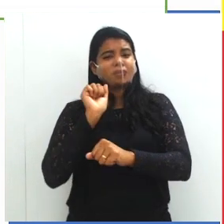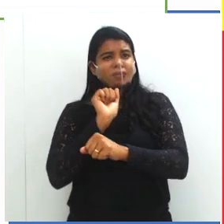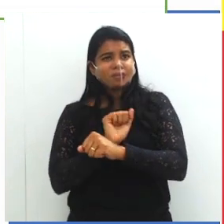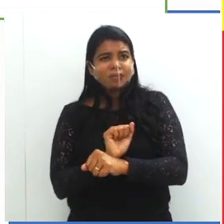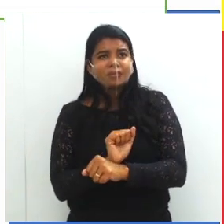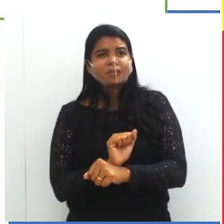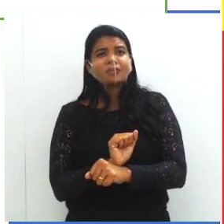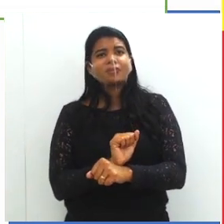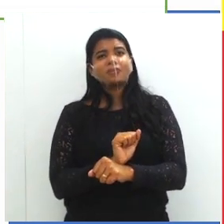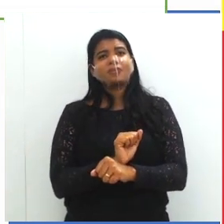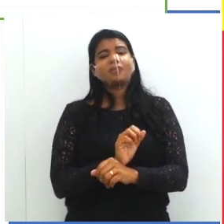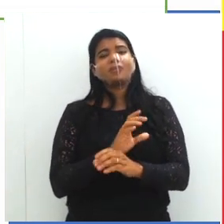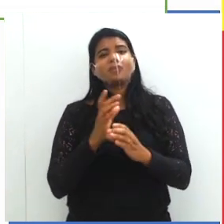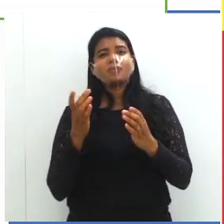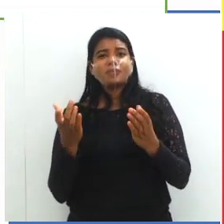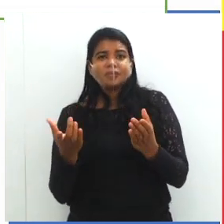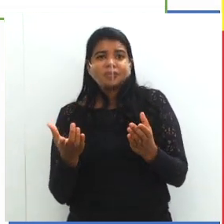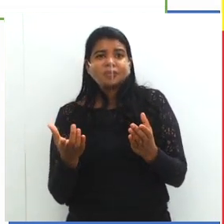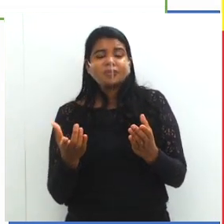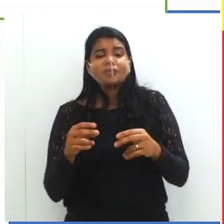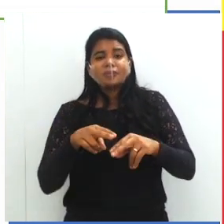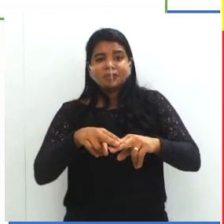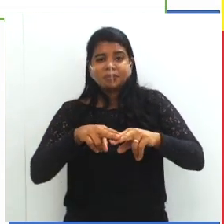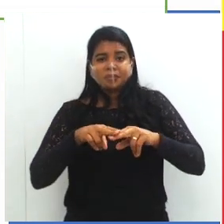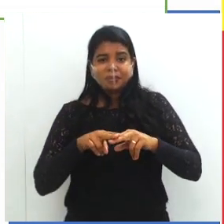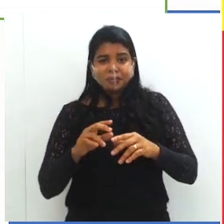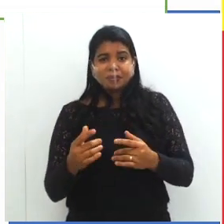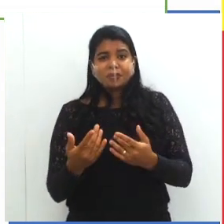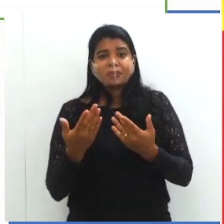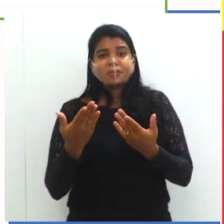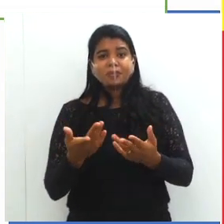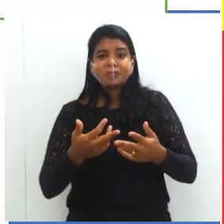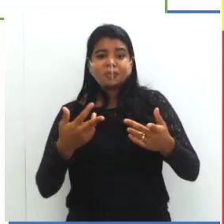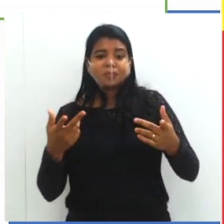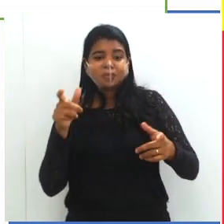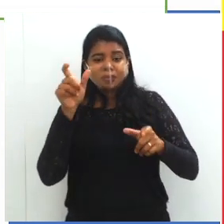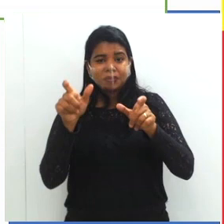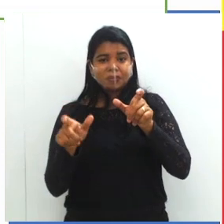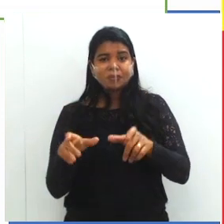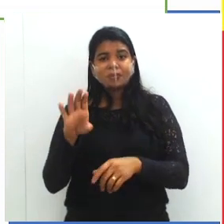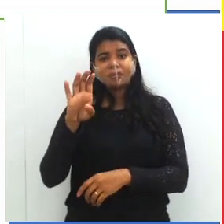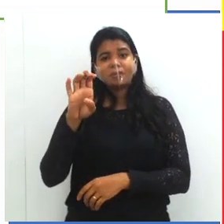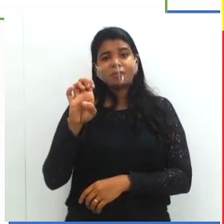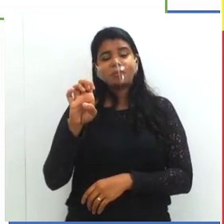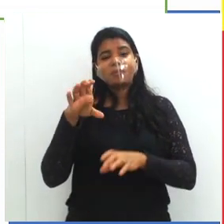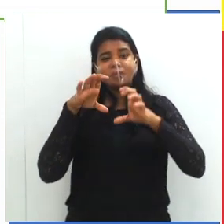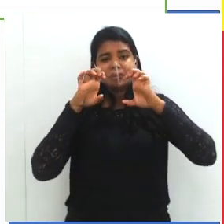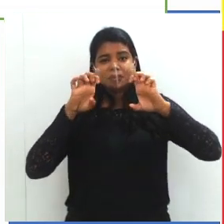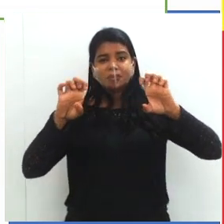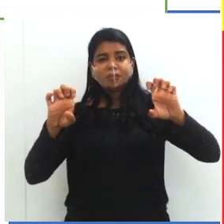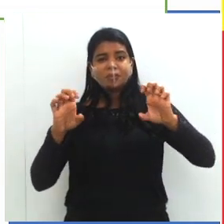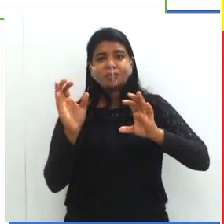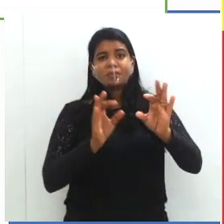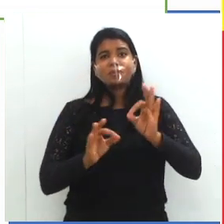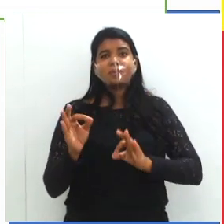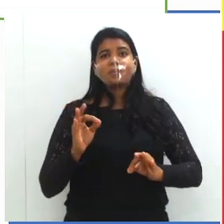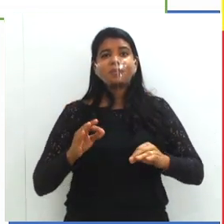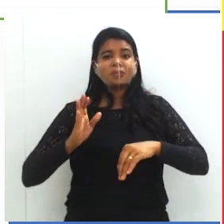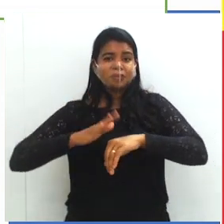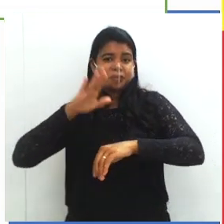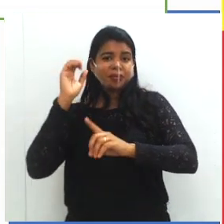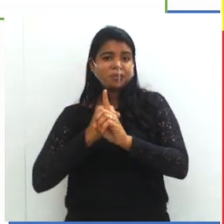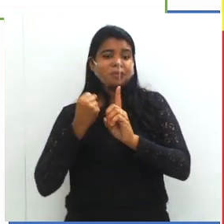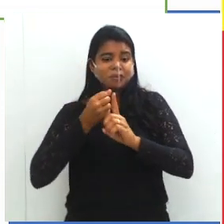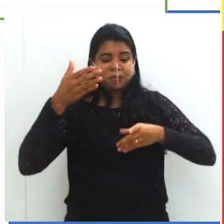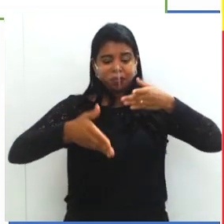a atuação eclesiástica. Posteriormente, emergiram setores eclesiásticos que reivindicaram uma